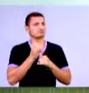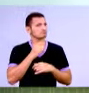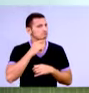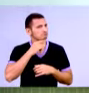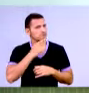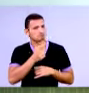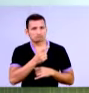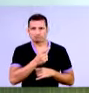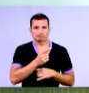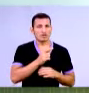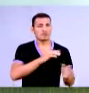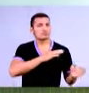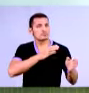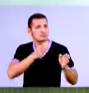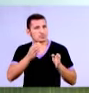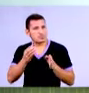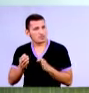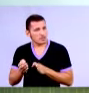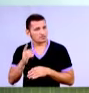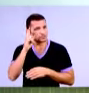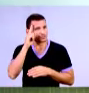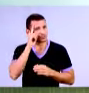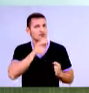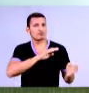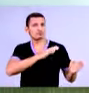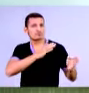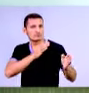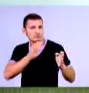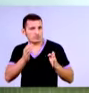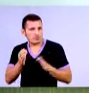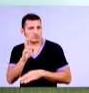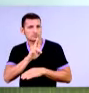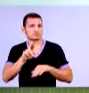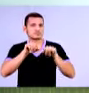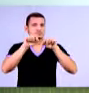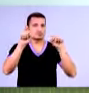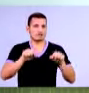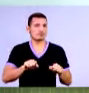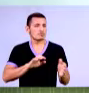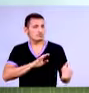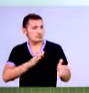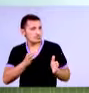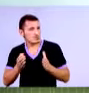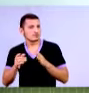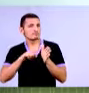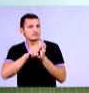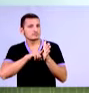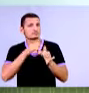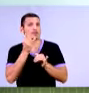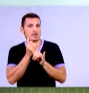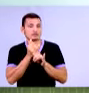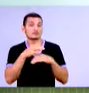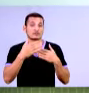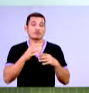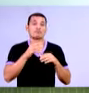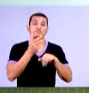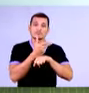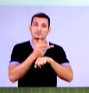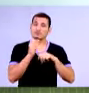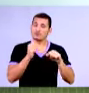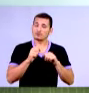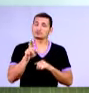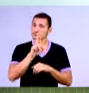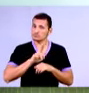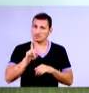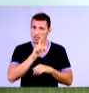dia, por exemplo, durante a navegação na internet, durante o uso dos sistemas. Então a multimídia ela pode ser usada para isso, né, para